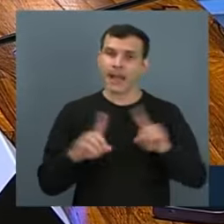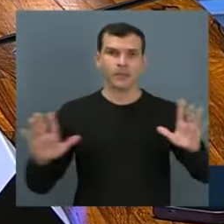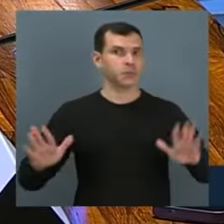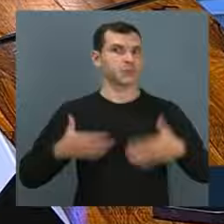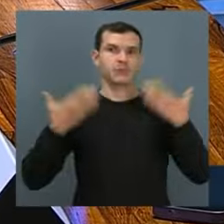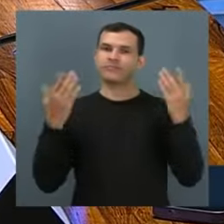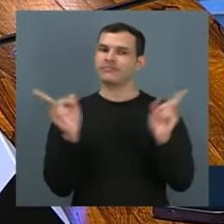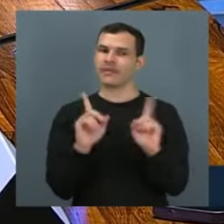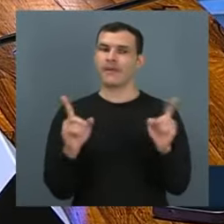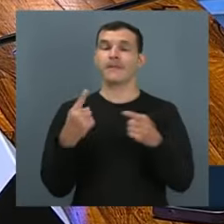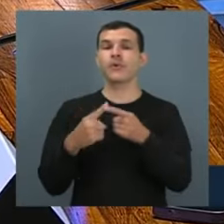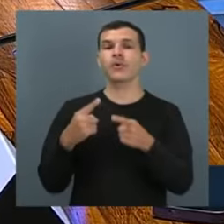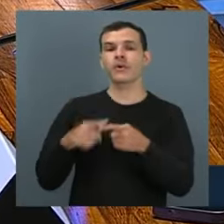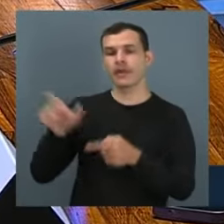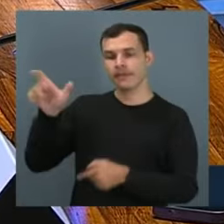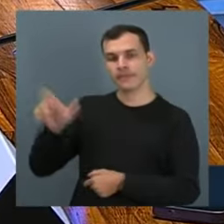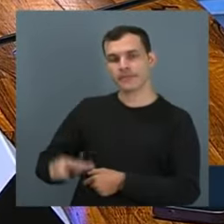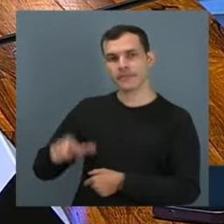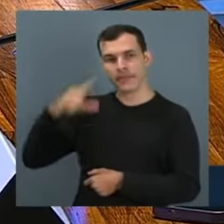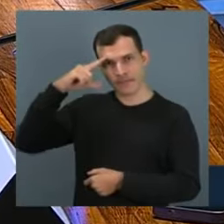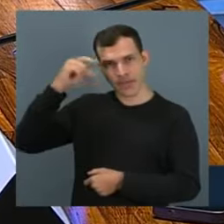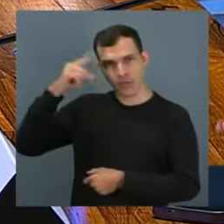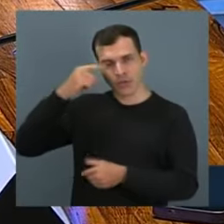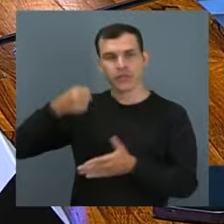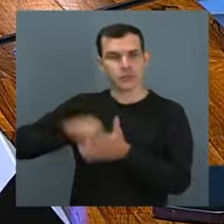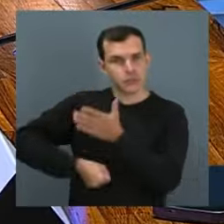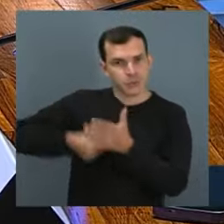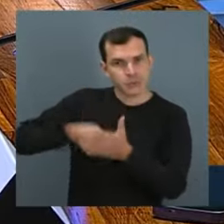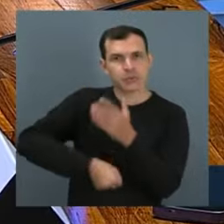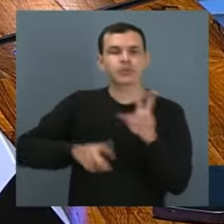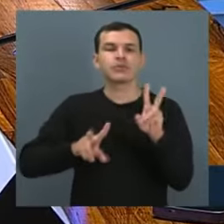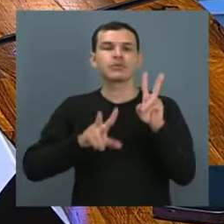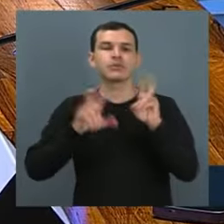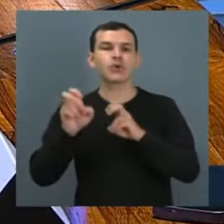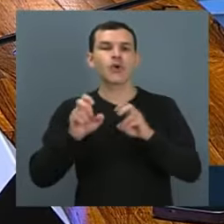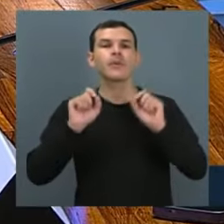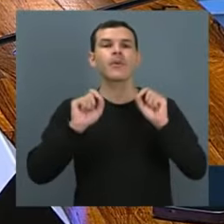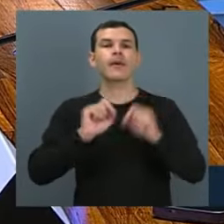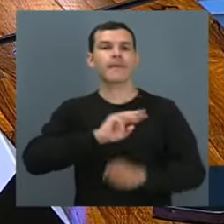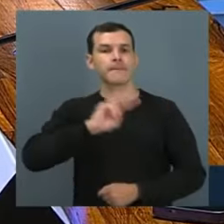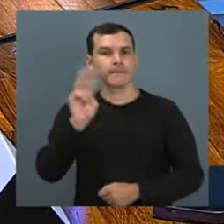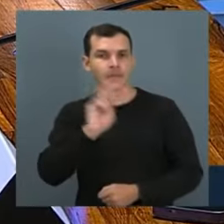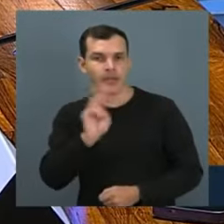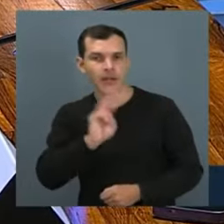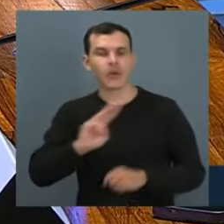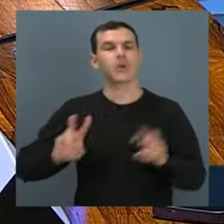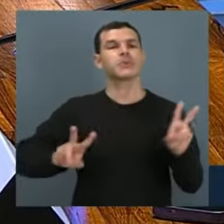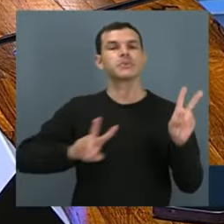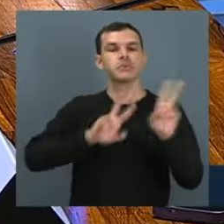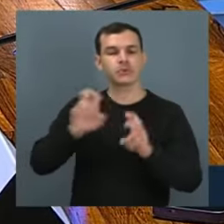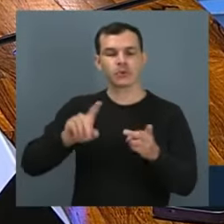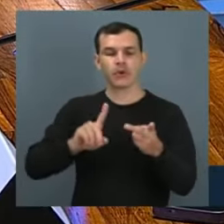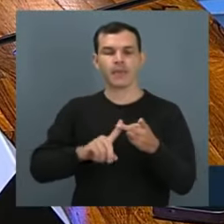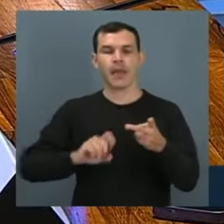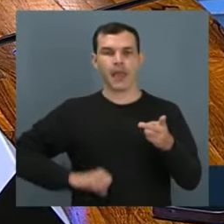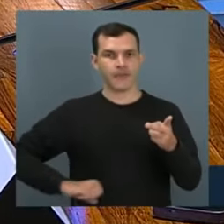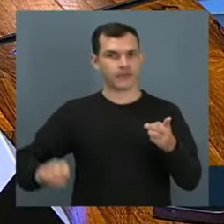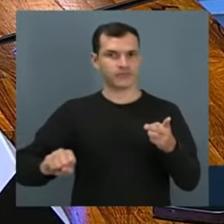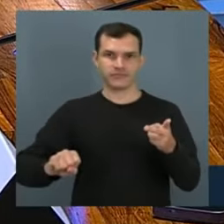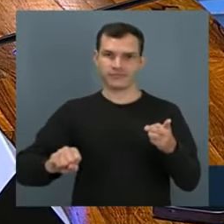ele é militante da causa da maconha e da causa do aborto. Ele não sairia de lá sem fazer